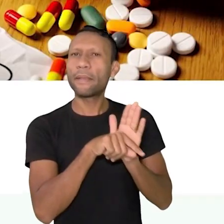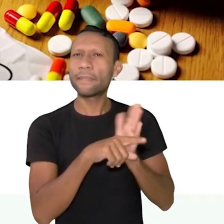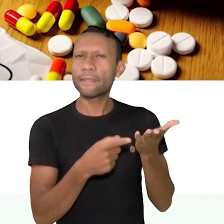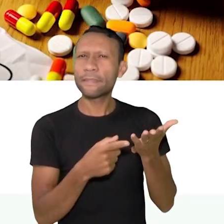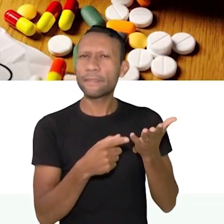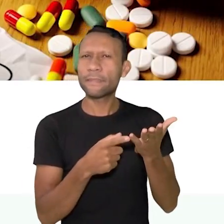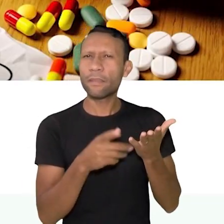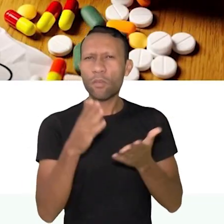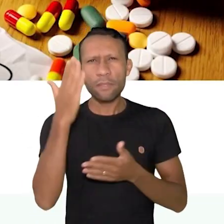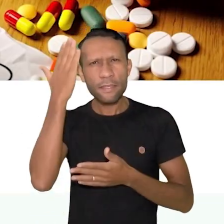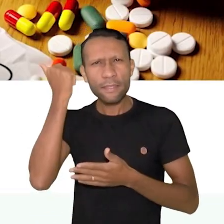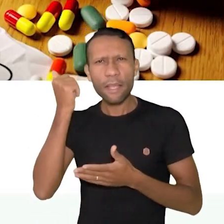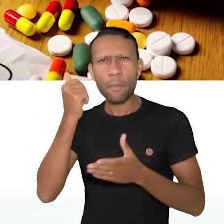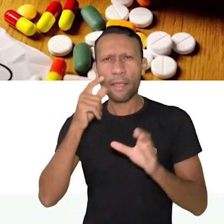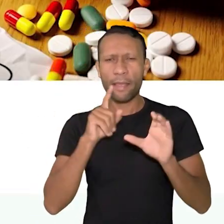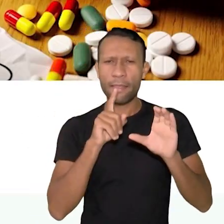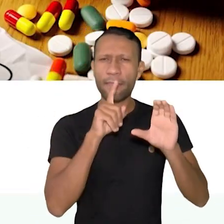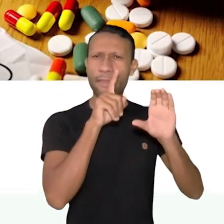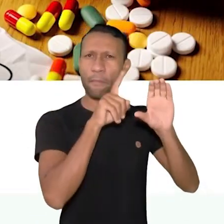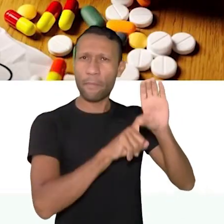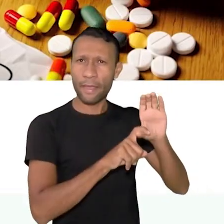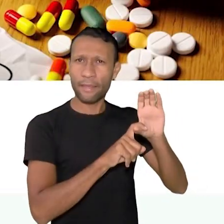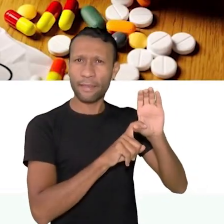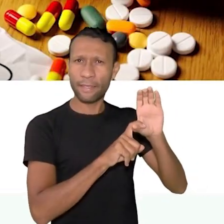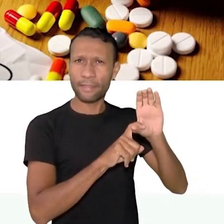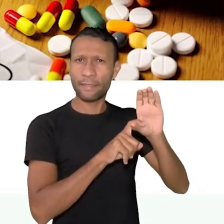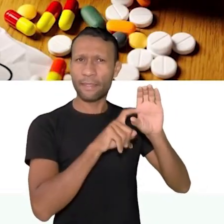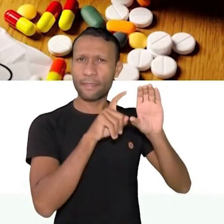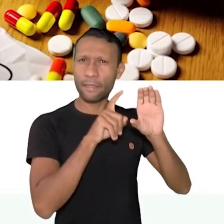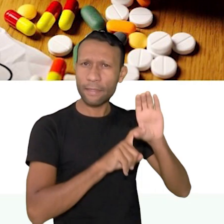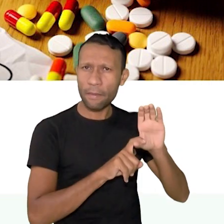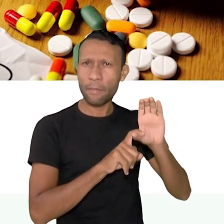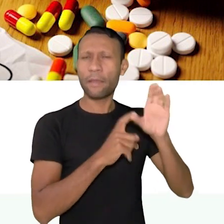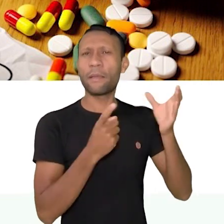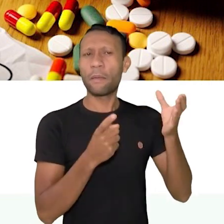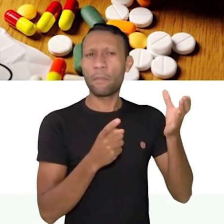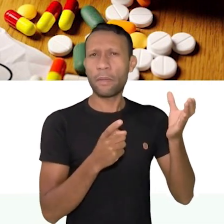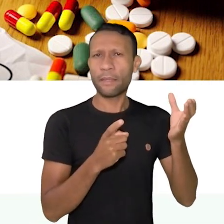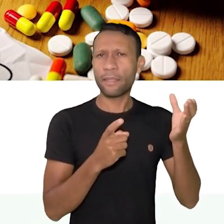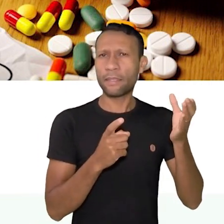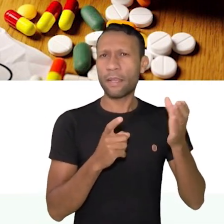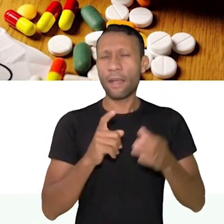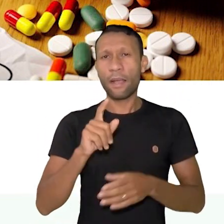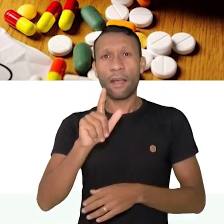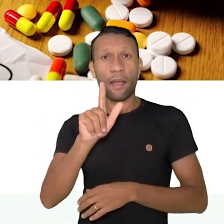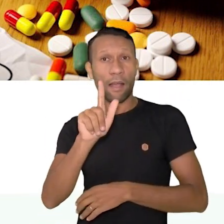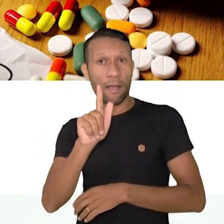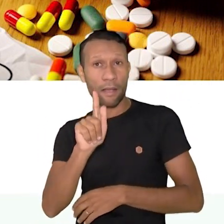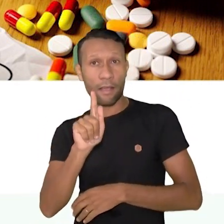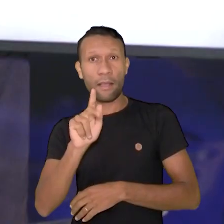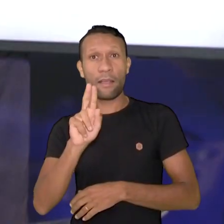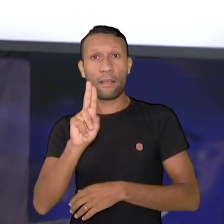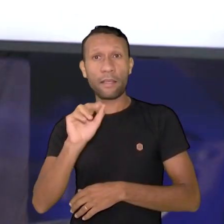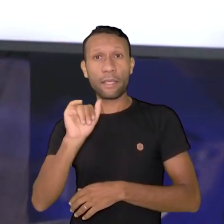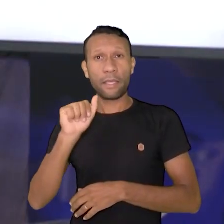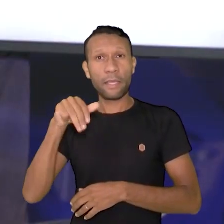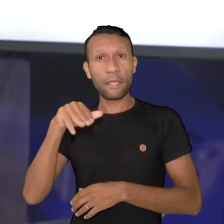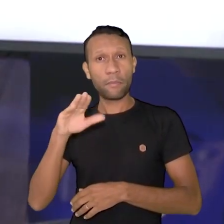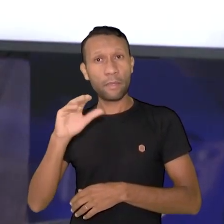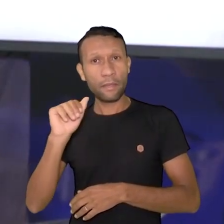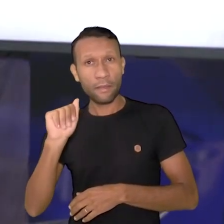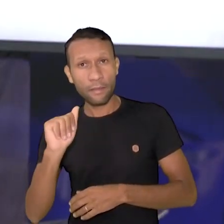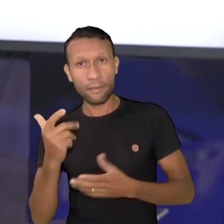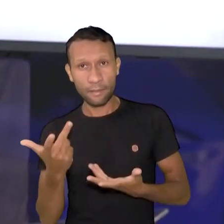o que é dependência química? Se sim, como ficou sabendo desse termo? Por quê? Quando a gente falou lá na primeira